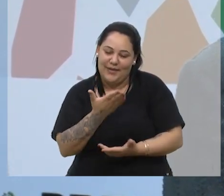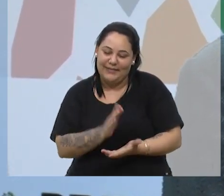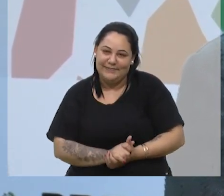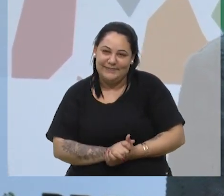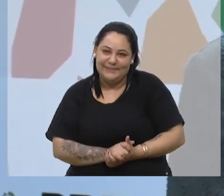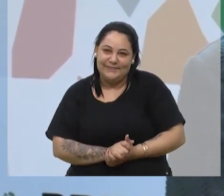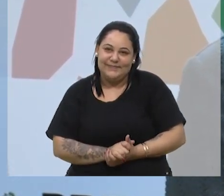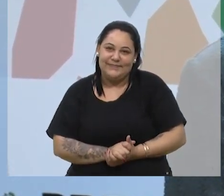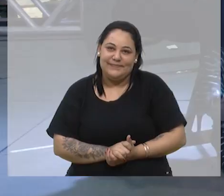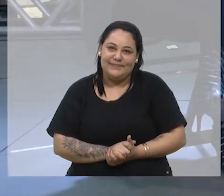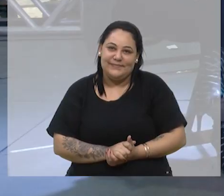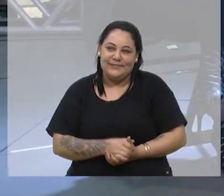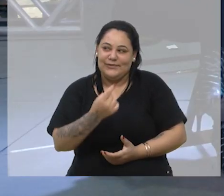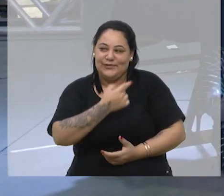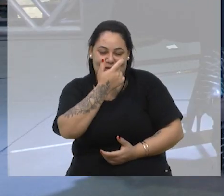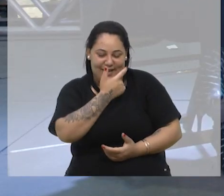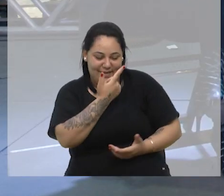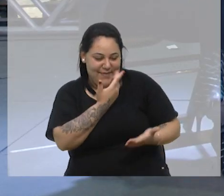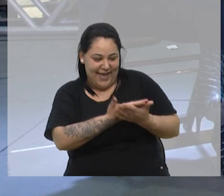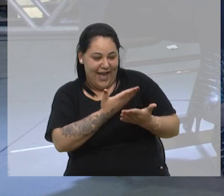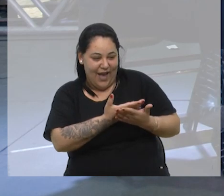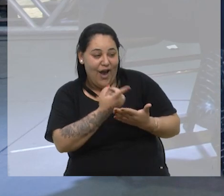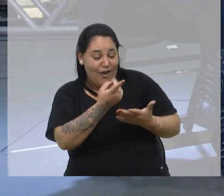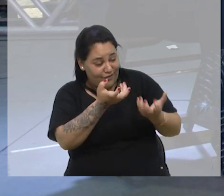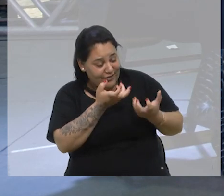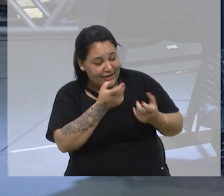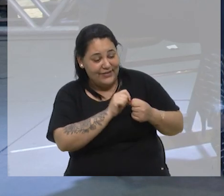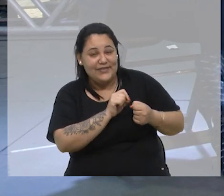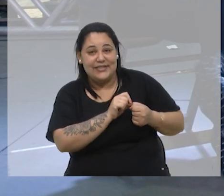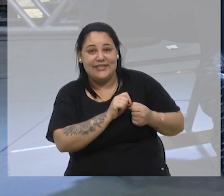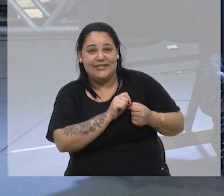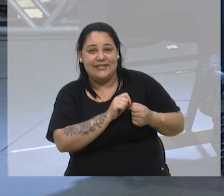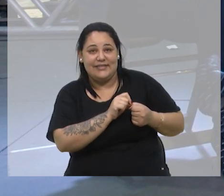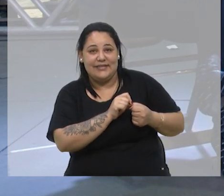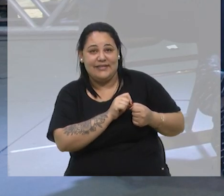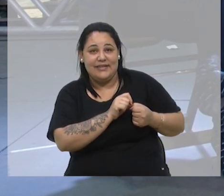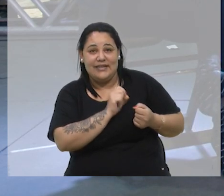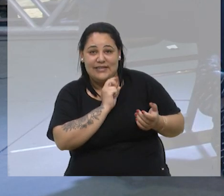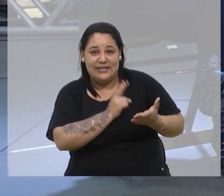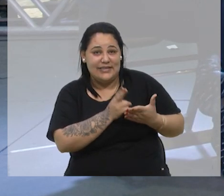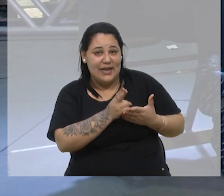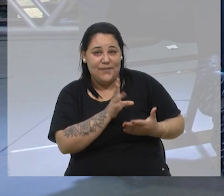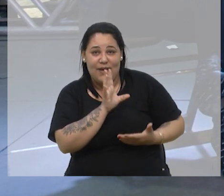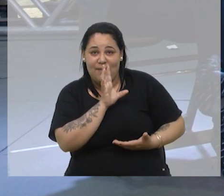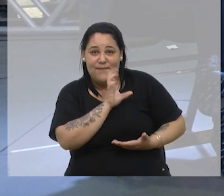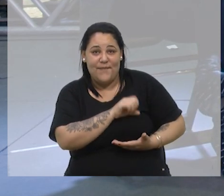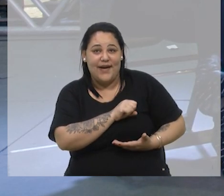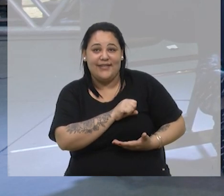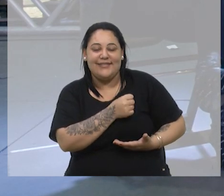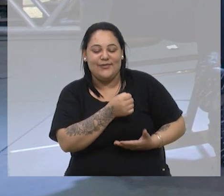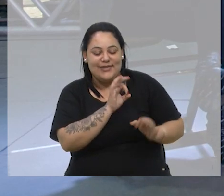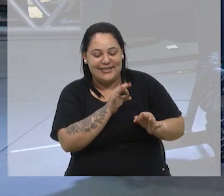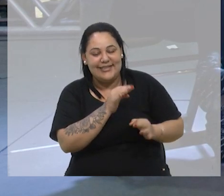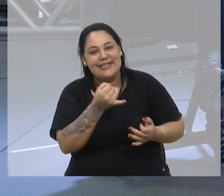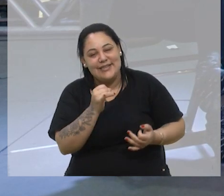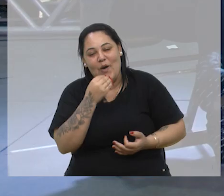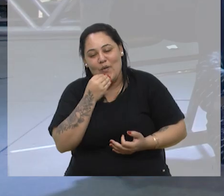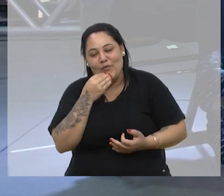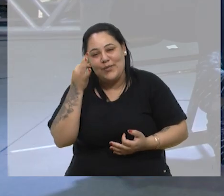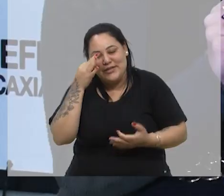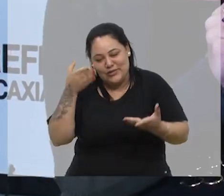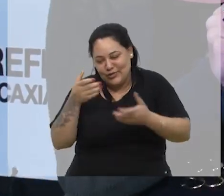um pouco no primeiro bloco sobre como elas se inspiram, como que foi esse chamado assim, para